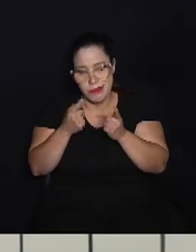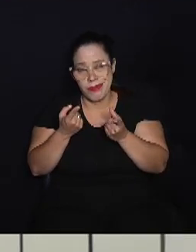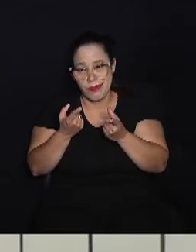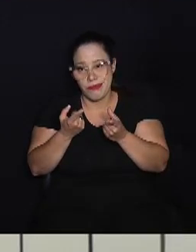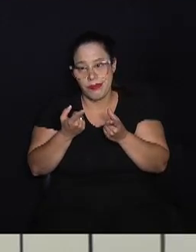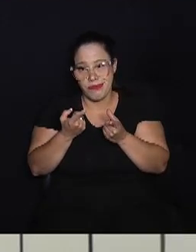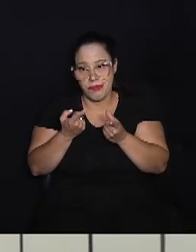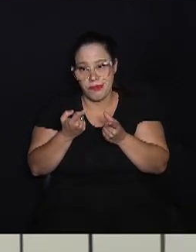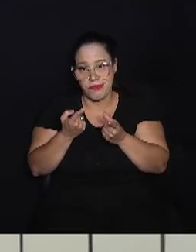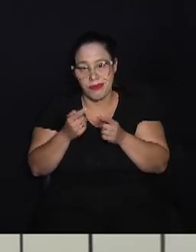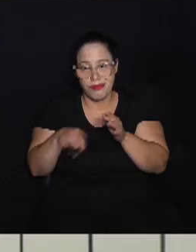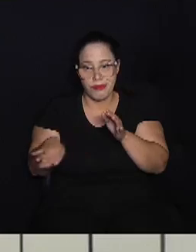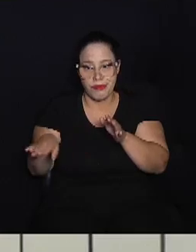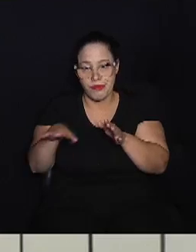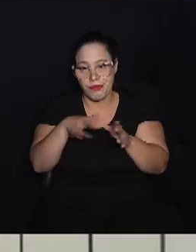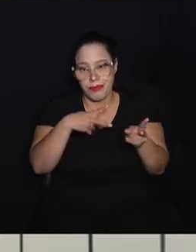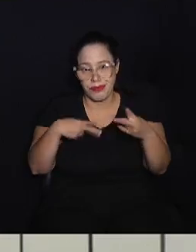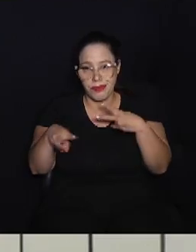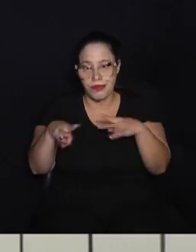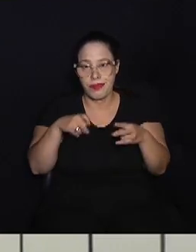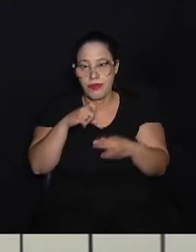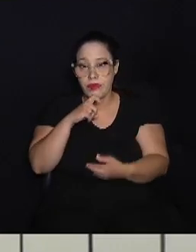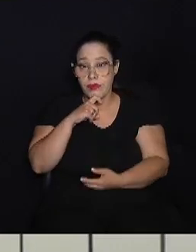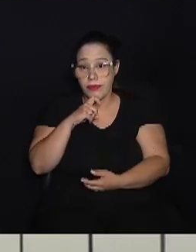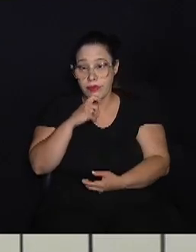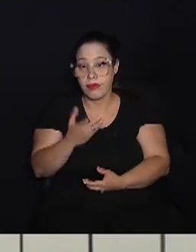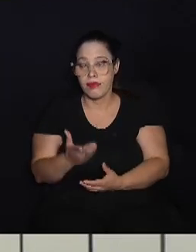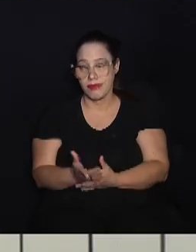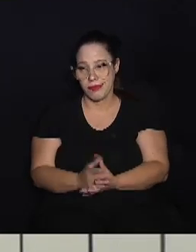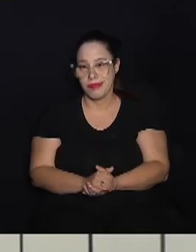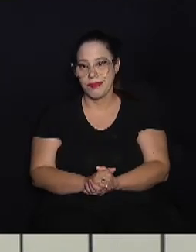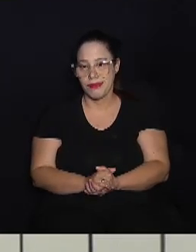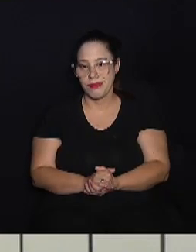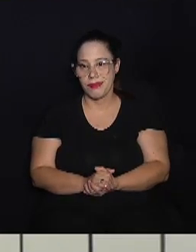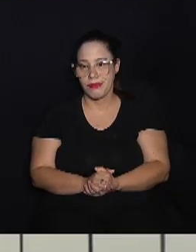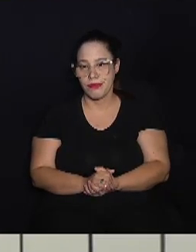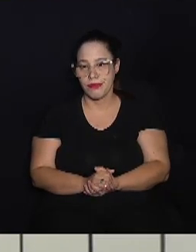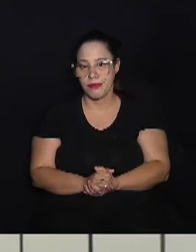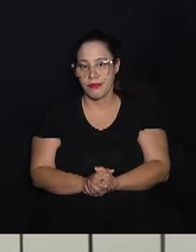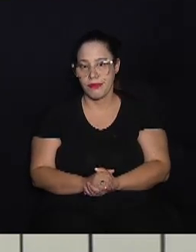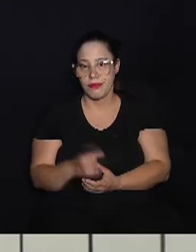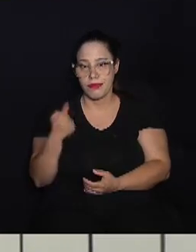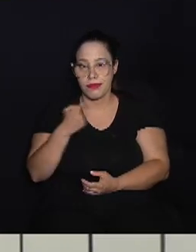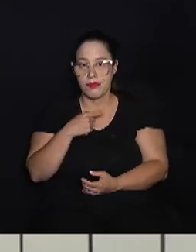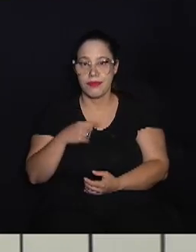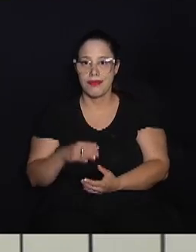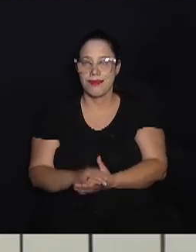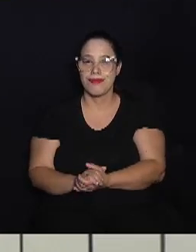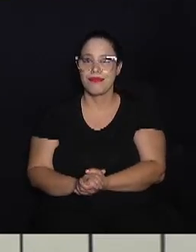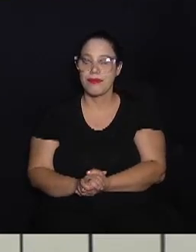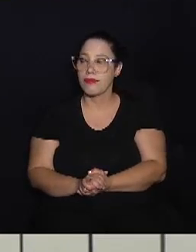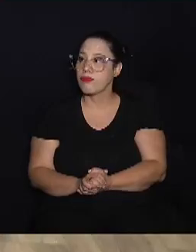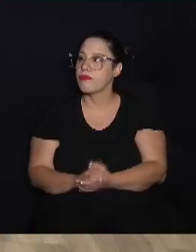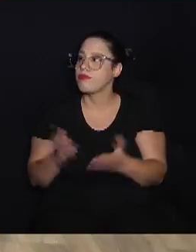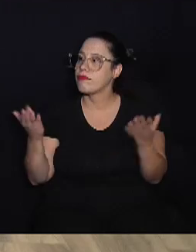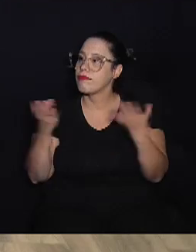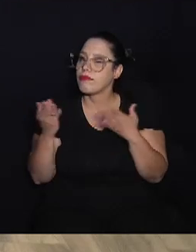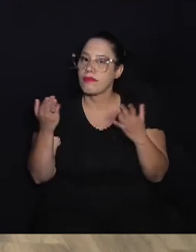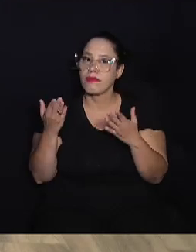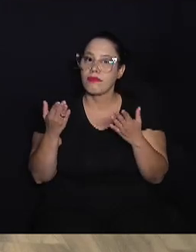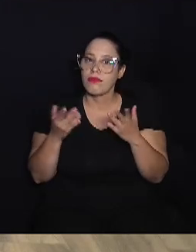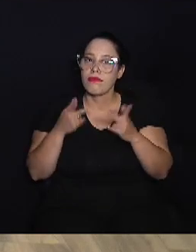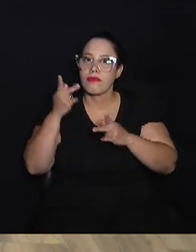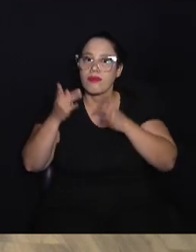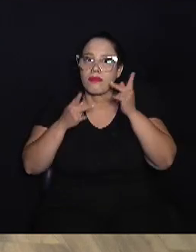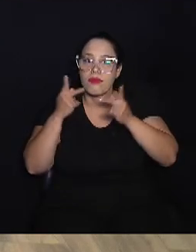a essa passagem de uma frente fria que vem aqui para a nossa região. Agora a gente vai